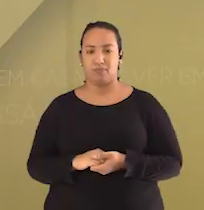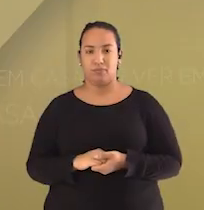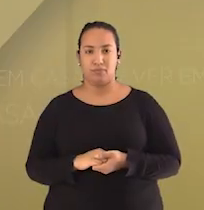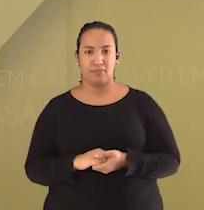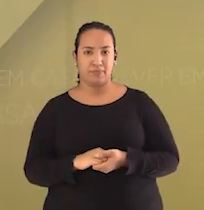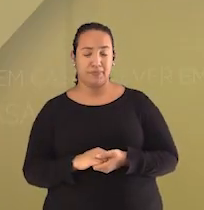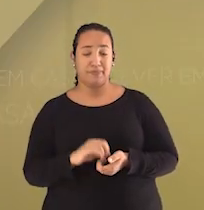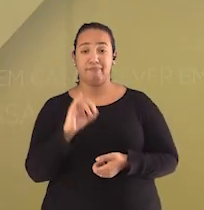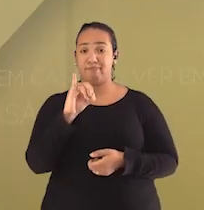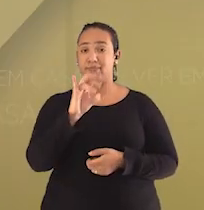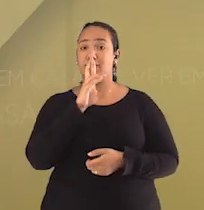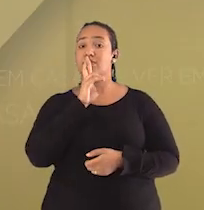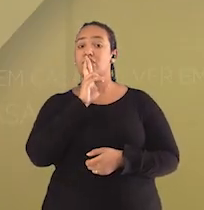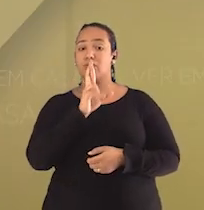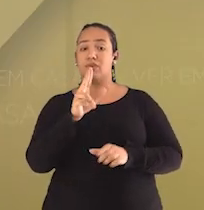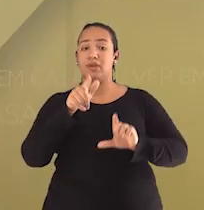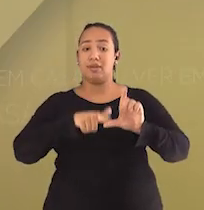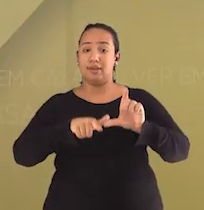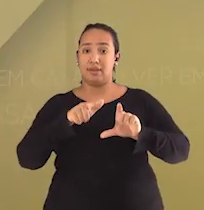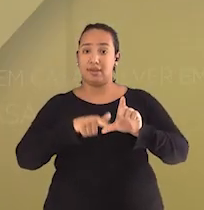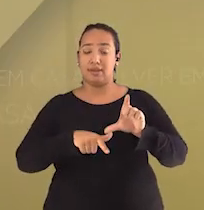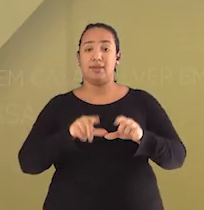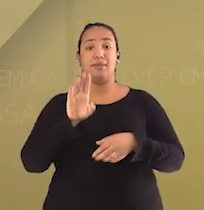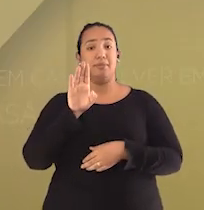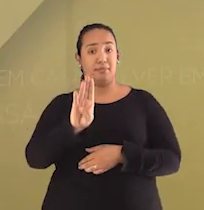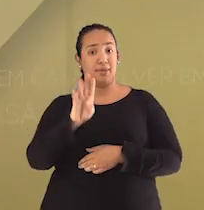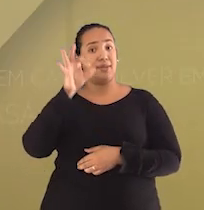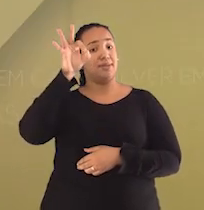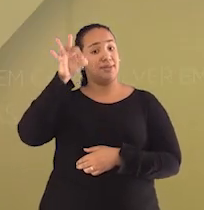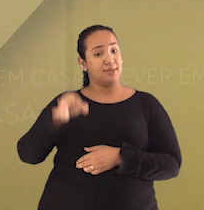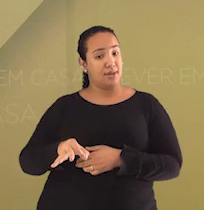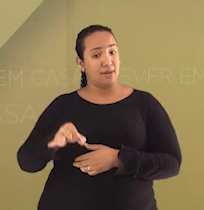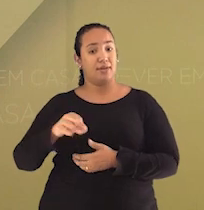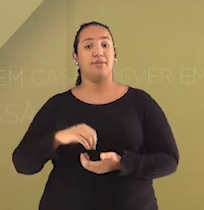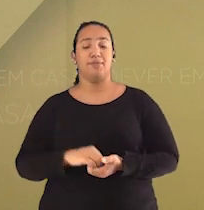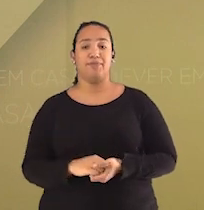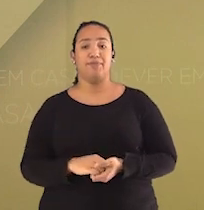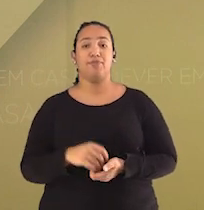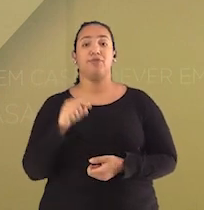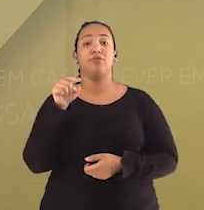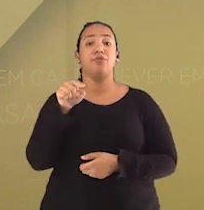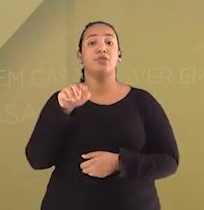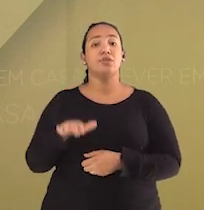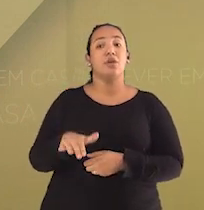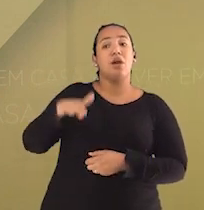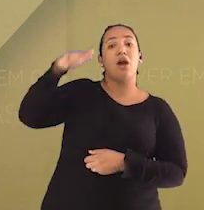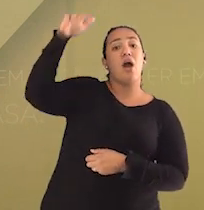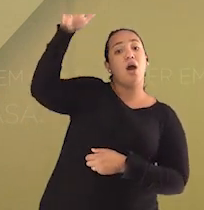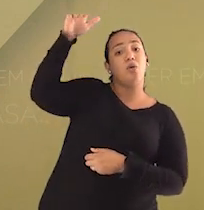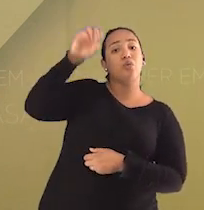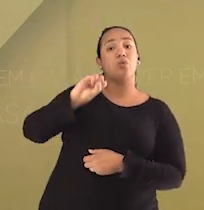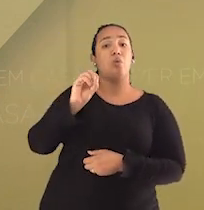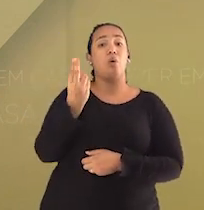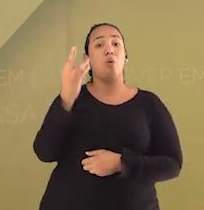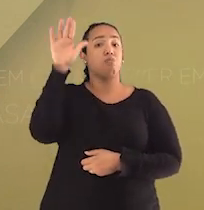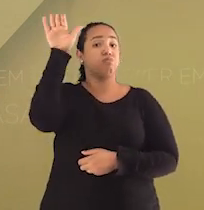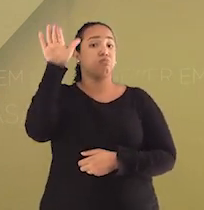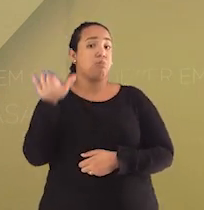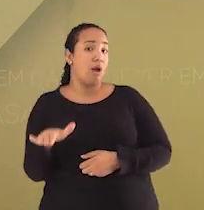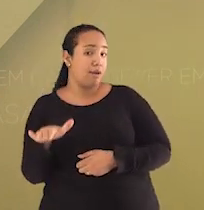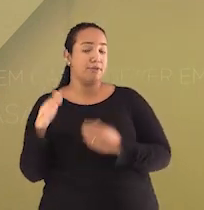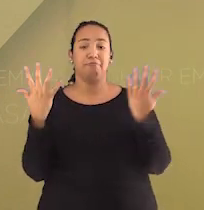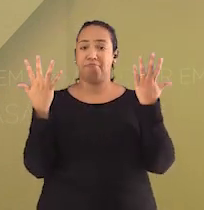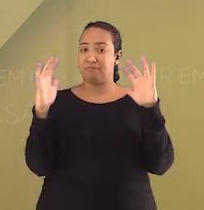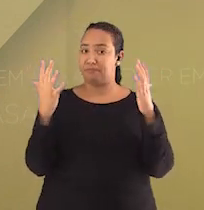Acertou quem respondeu. Are you tall or short? Você é alto ou baixo? Muito bem.